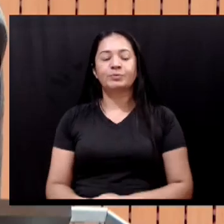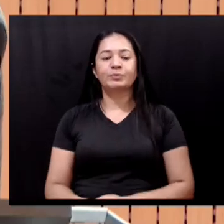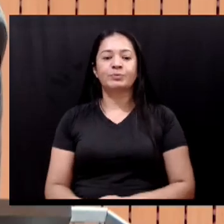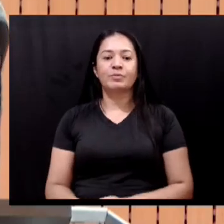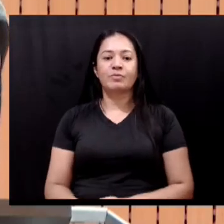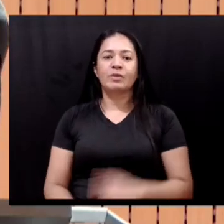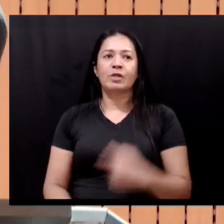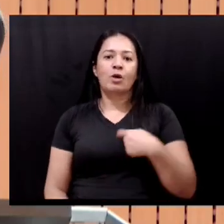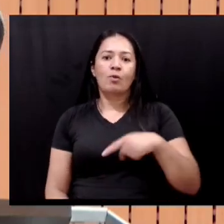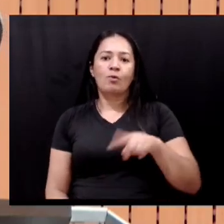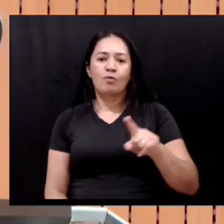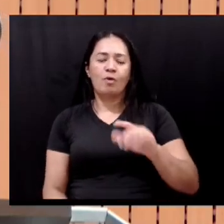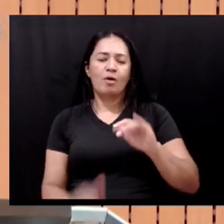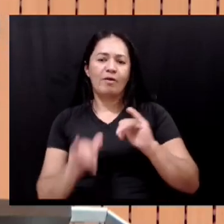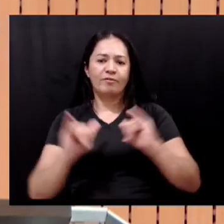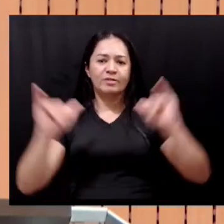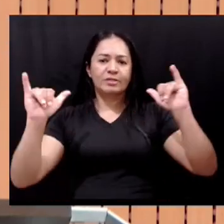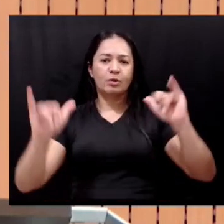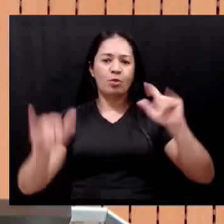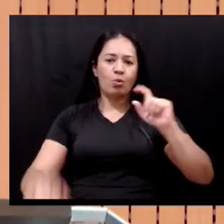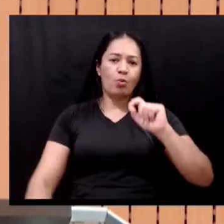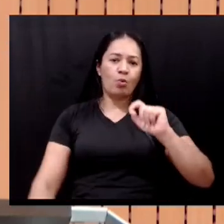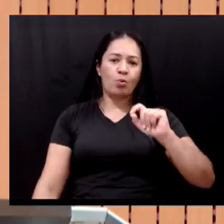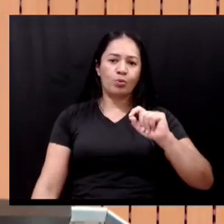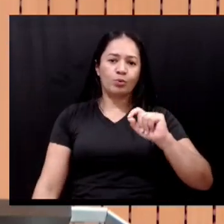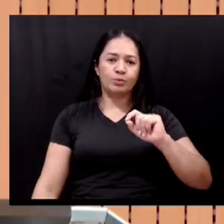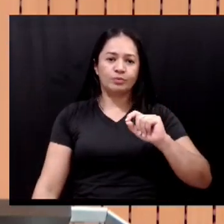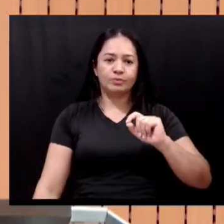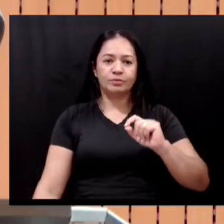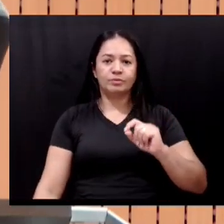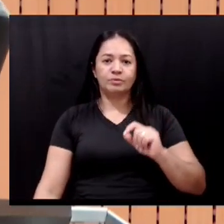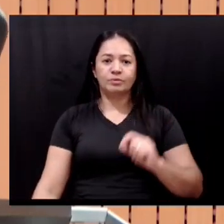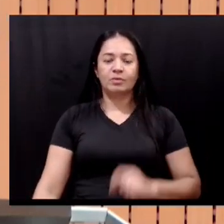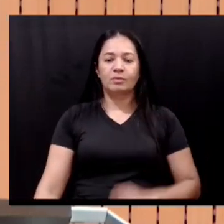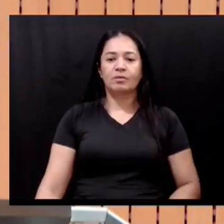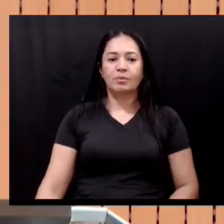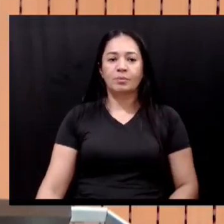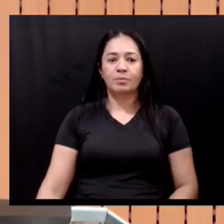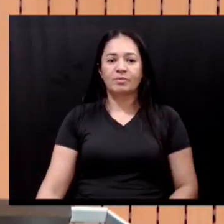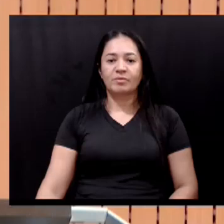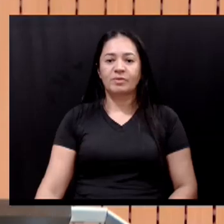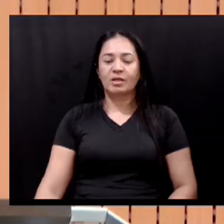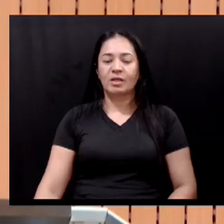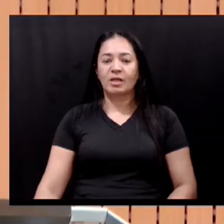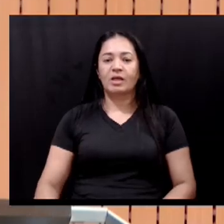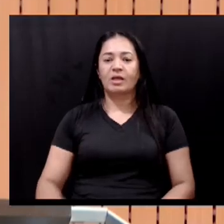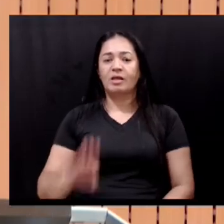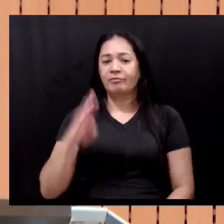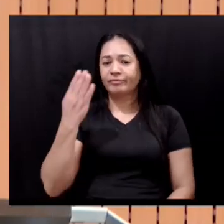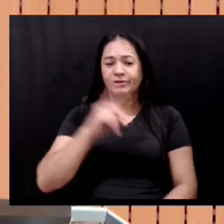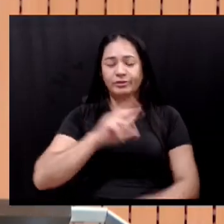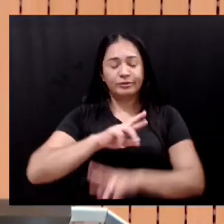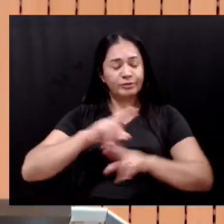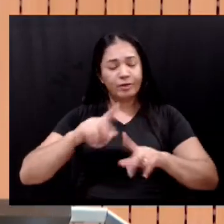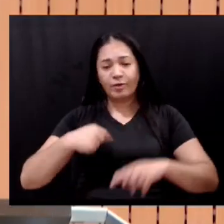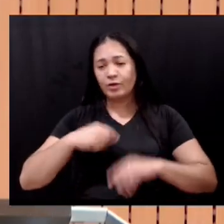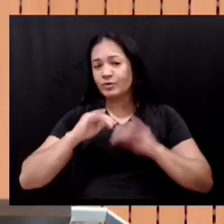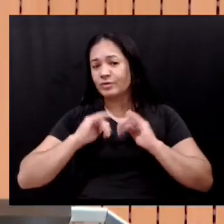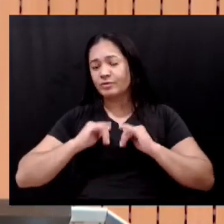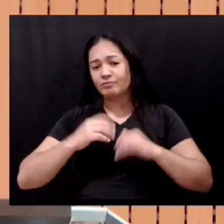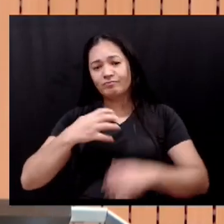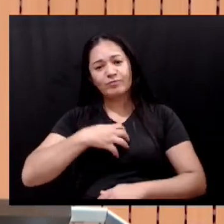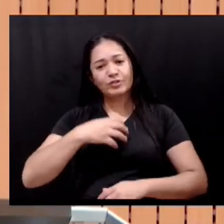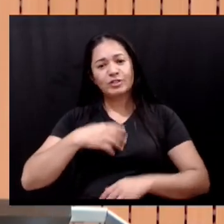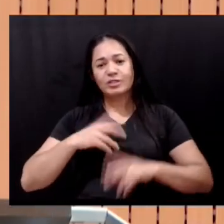dizer não é retórica, não há demagogia. É o que eu digo e sinto sempre.